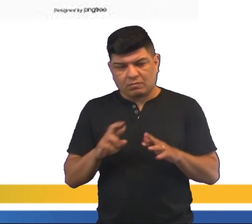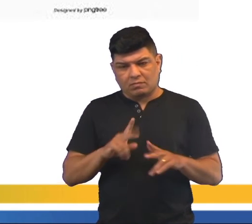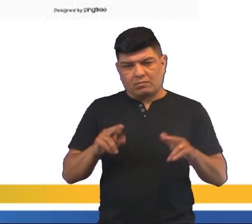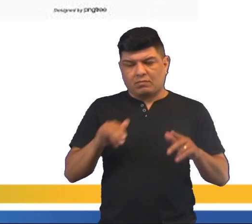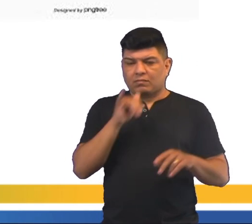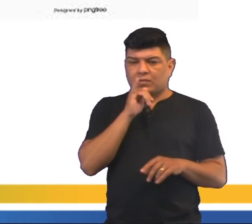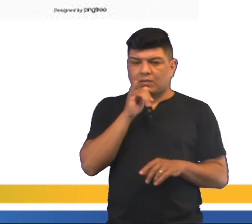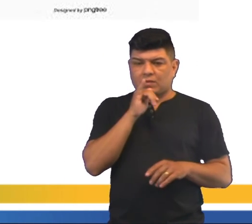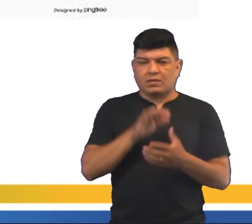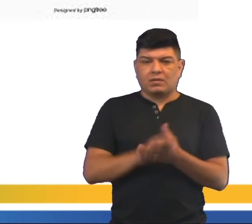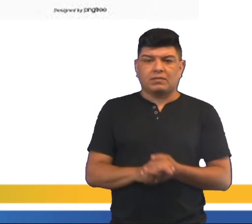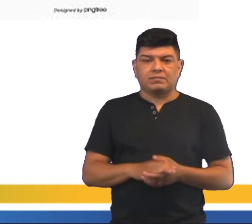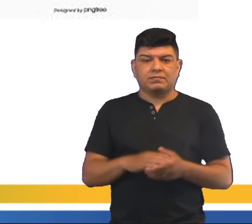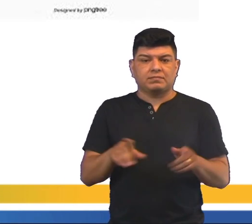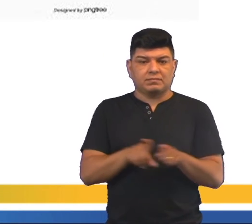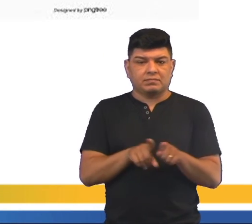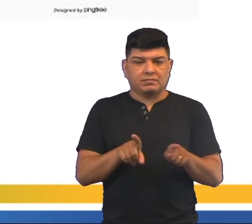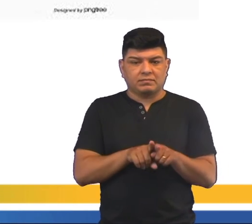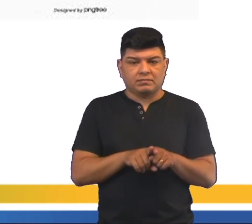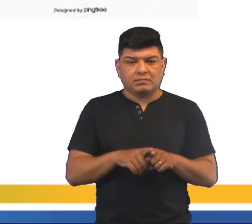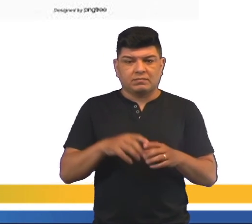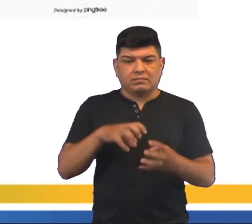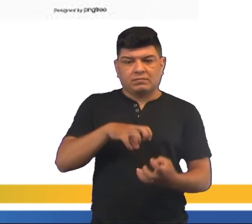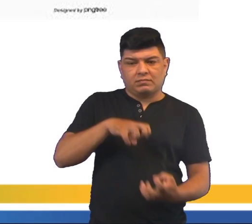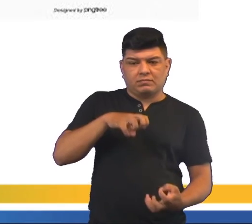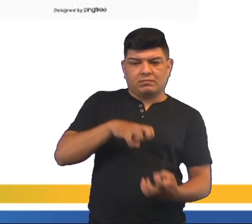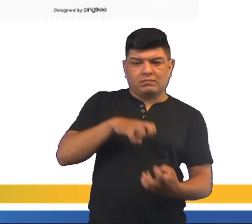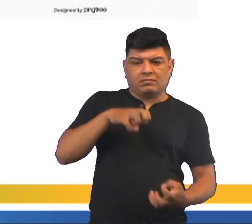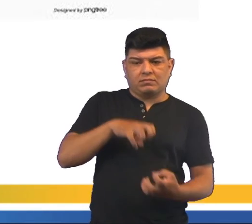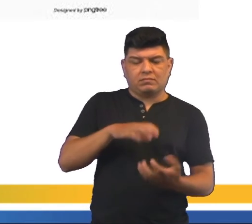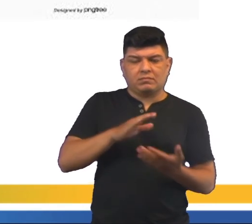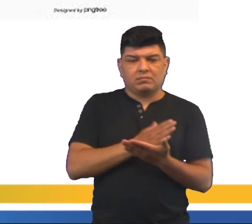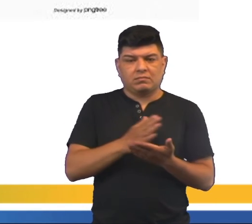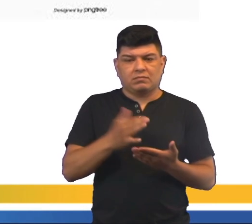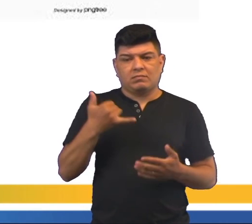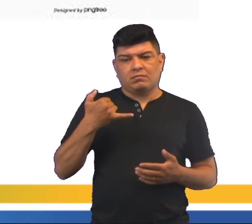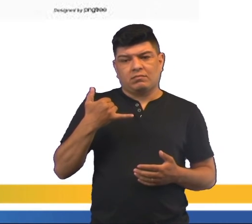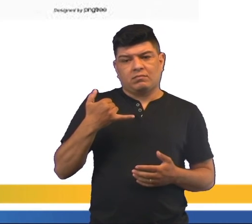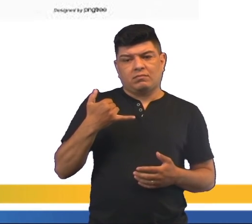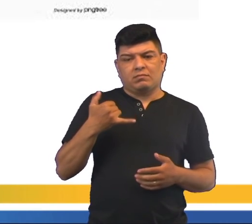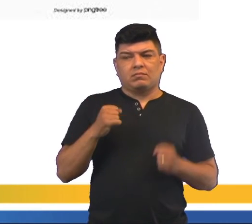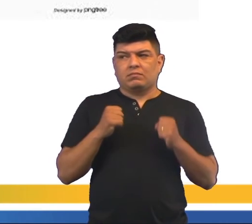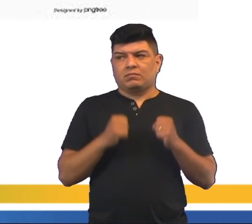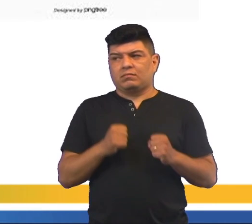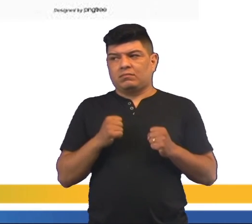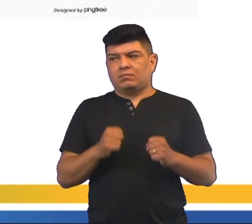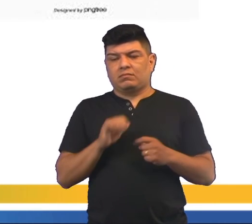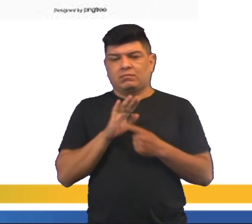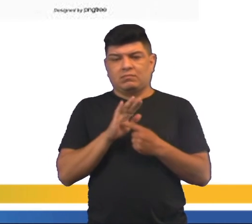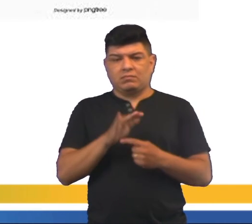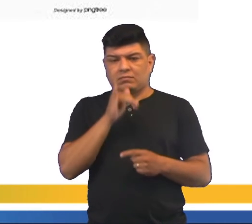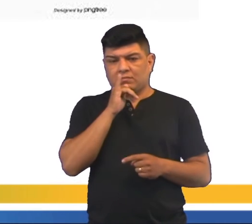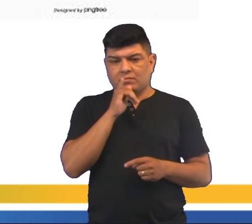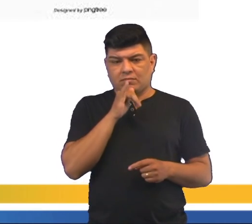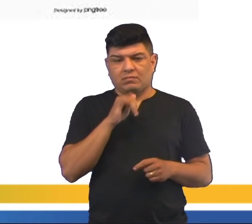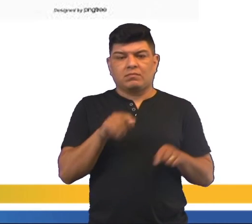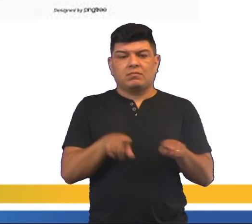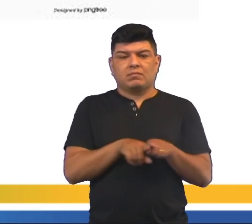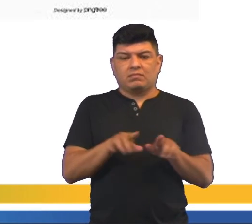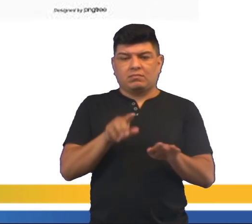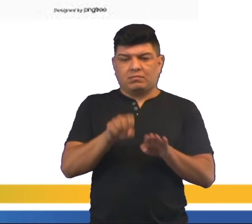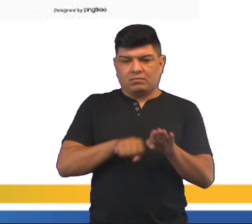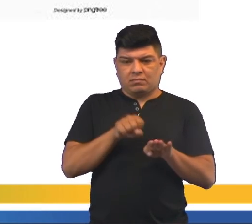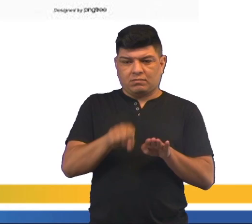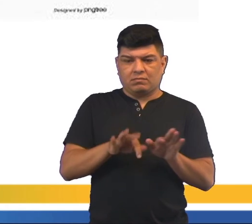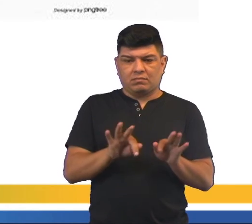diferentes exemplos até mesmo as molas que a gente encontra tem uma simples caneta a gente pode citar e como exemplo de